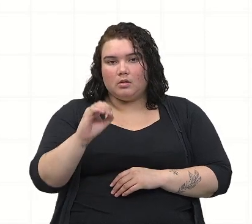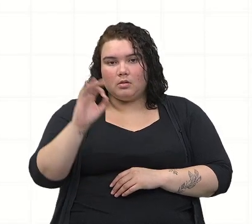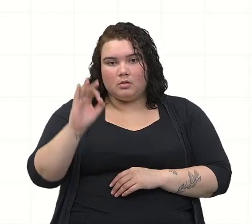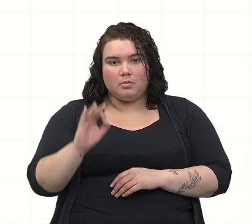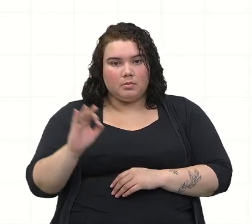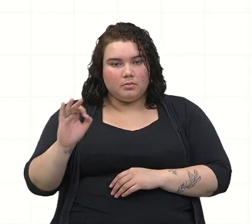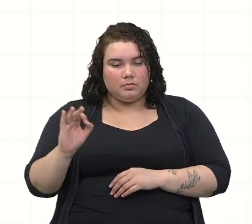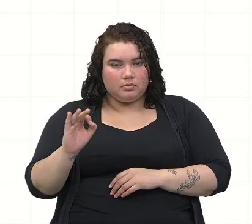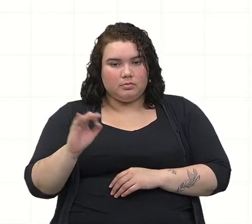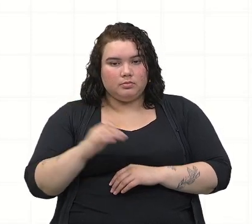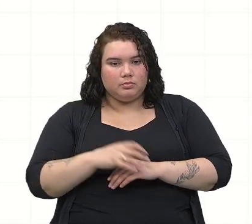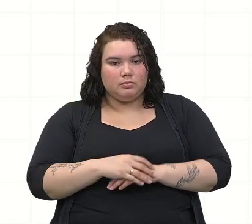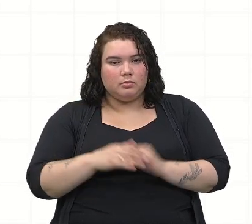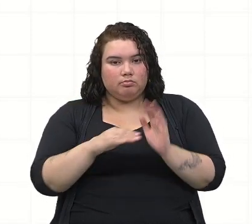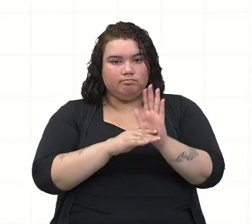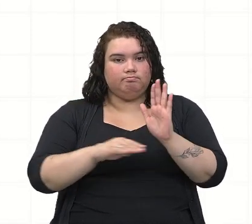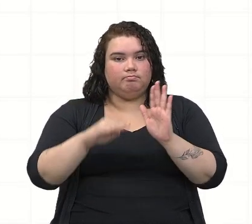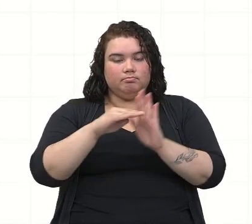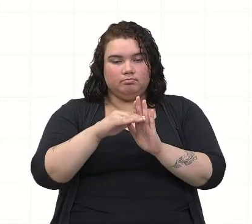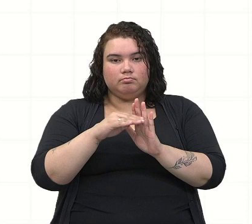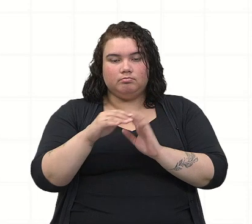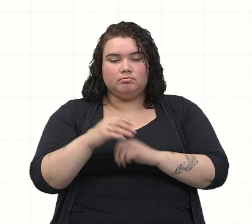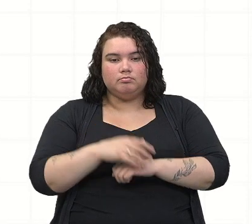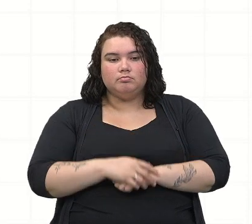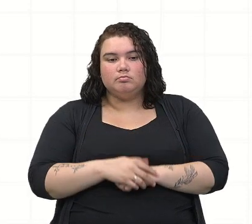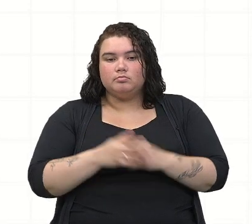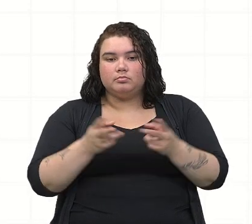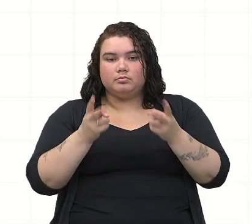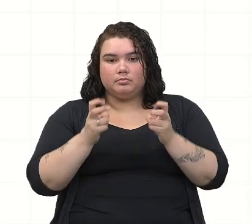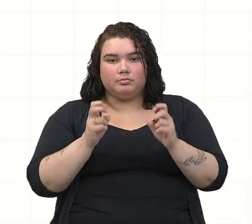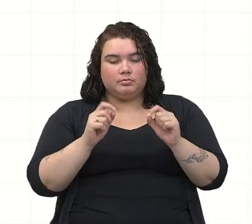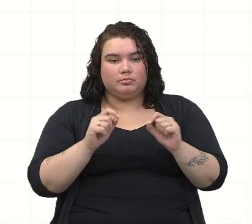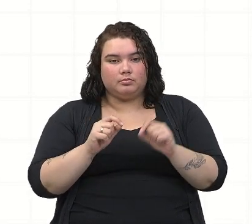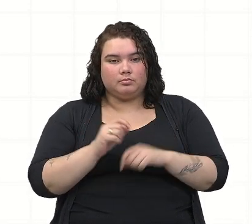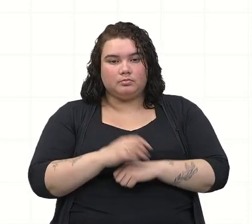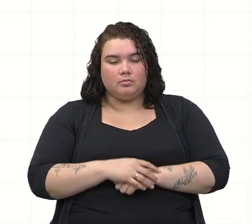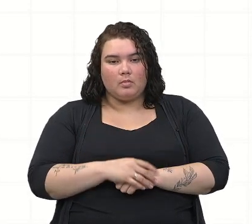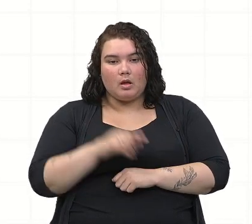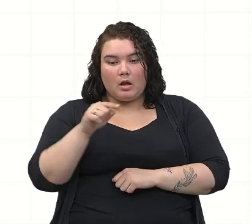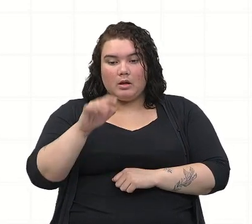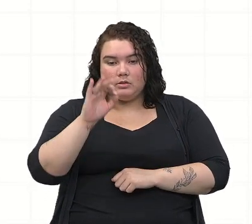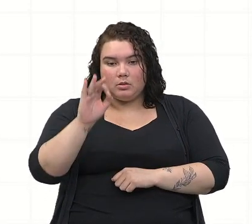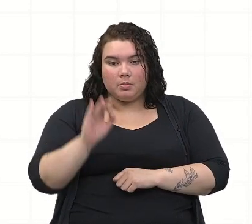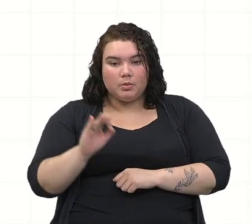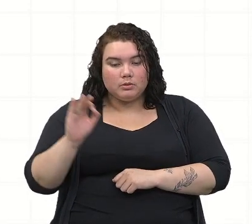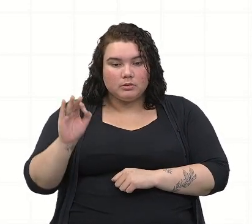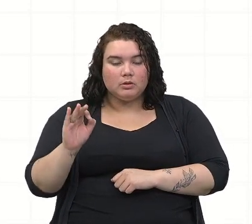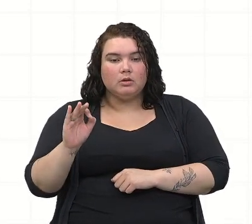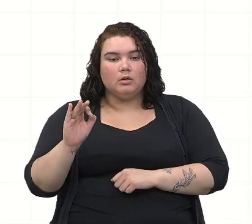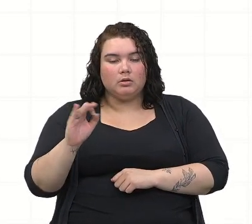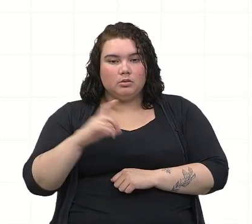10% de aumento. Então, vejam só. A porcentagem é